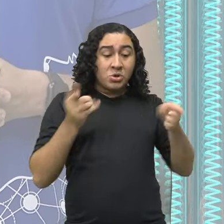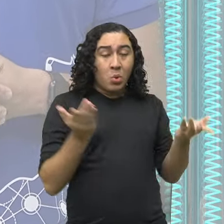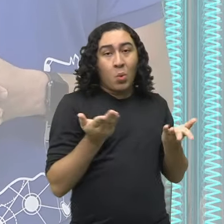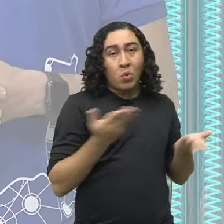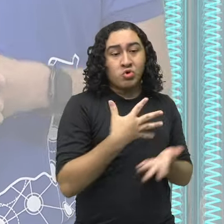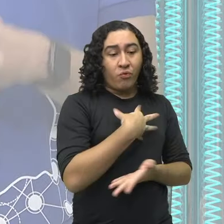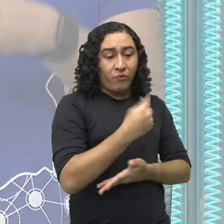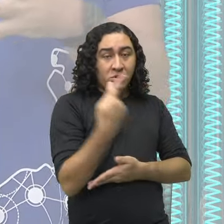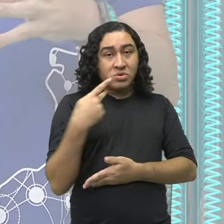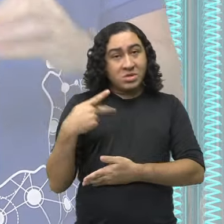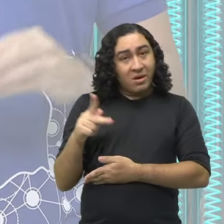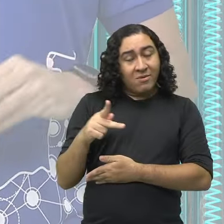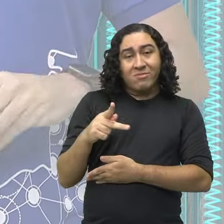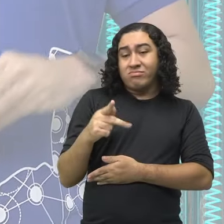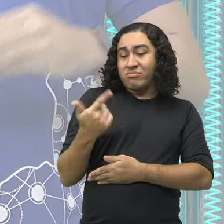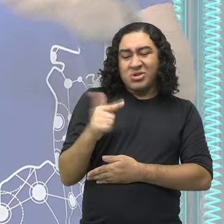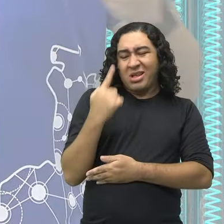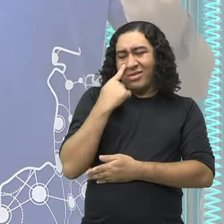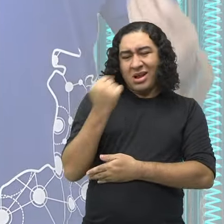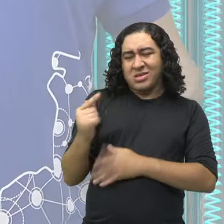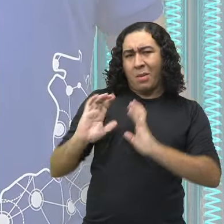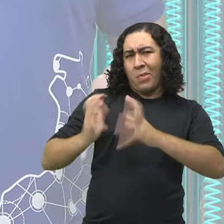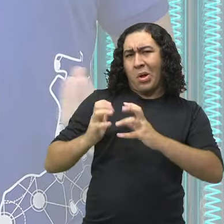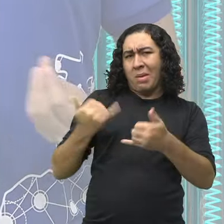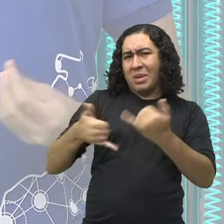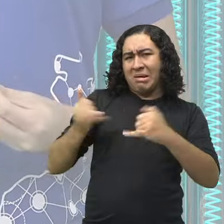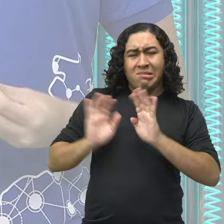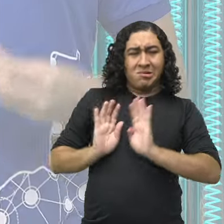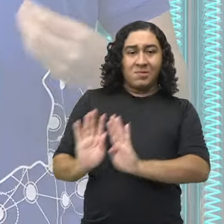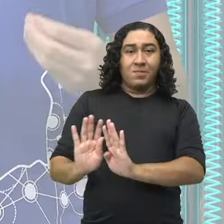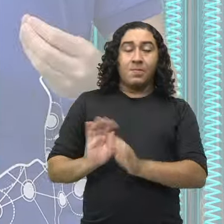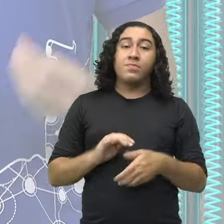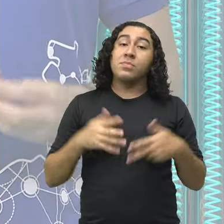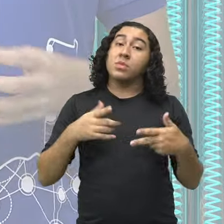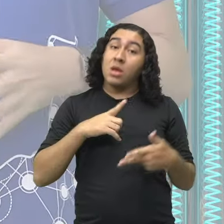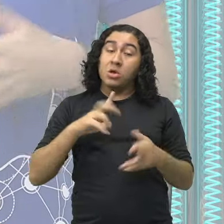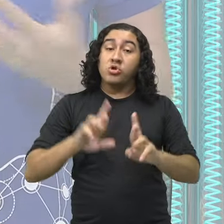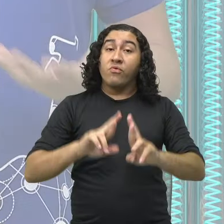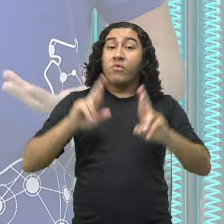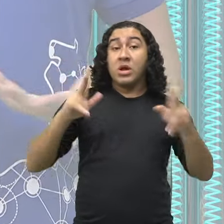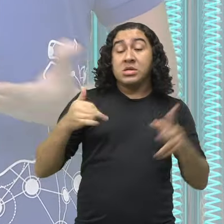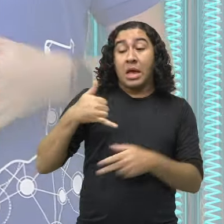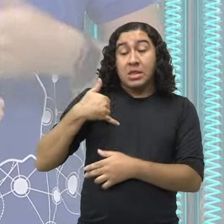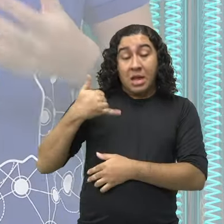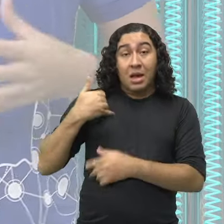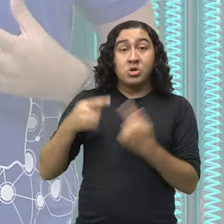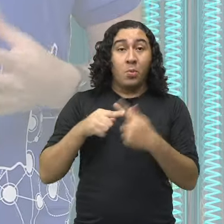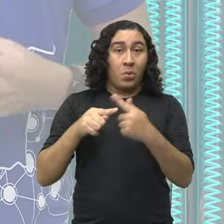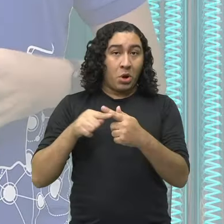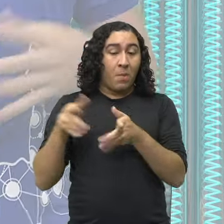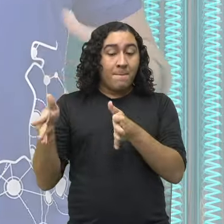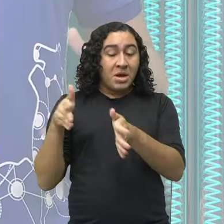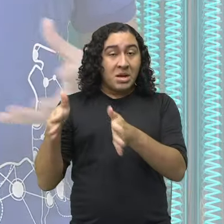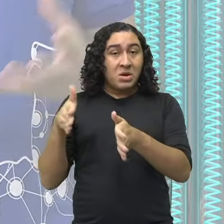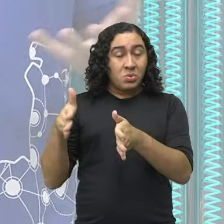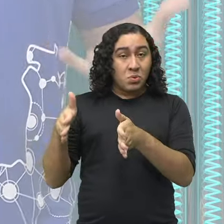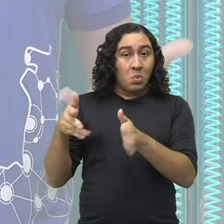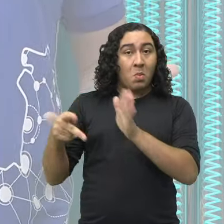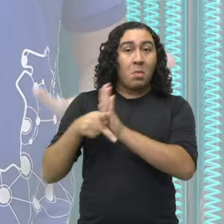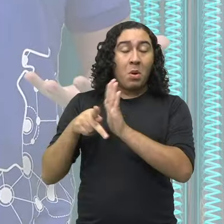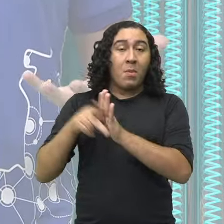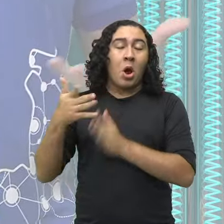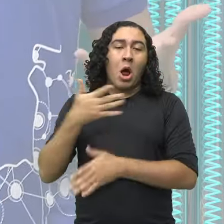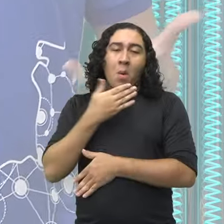seu filho, Então, nós temos essa diferença de gerações em que, na época do pai, a bola era um brinquedo